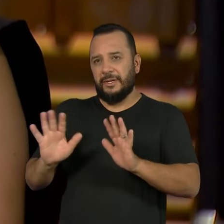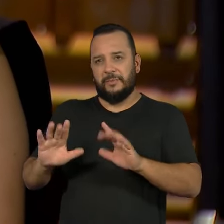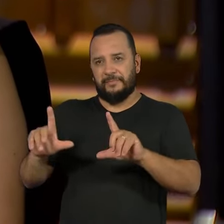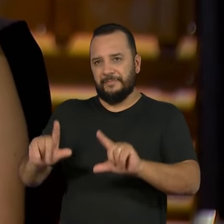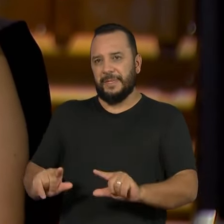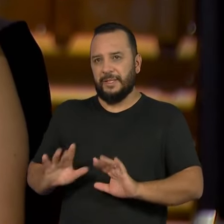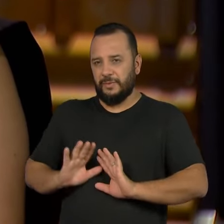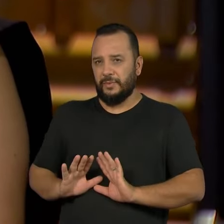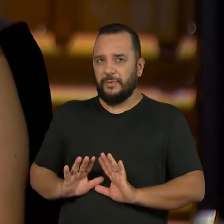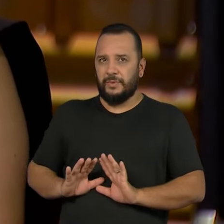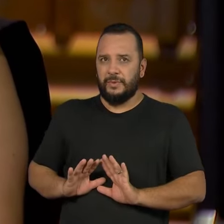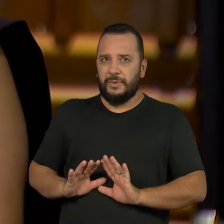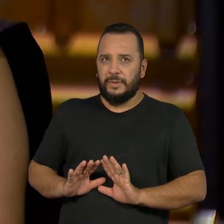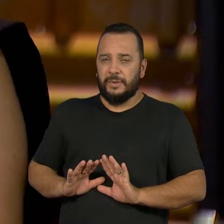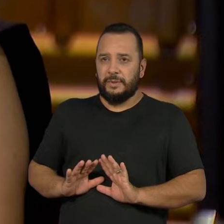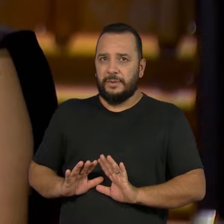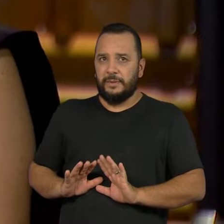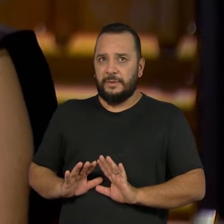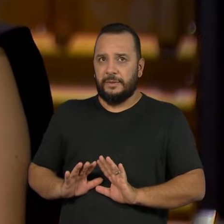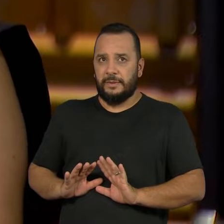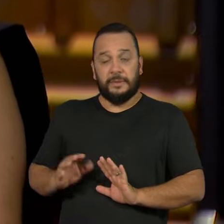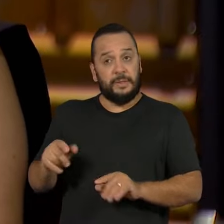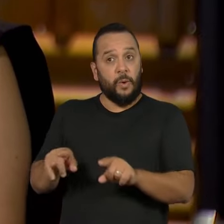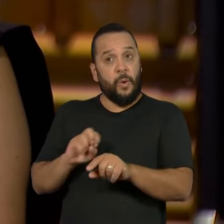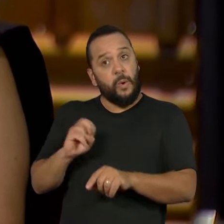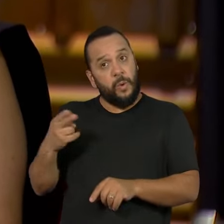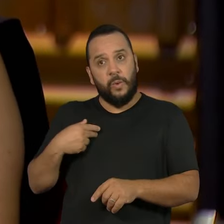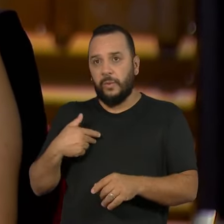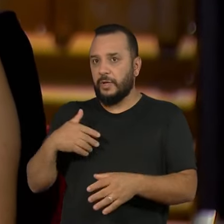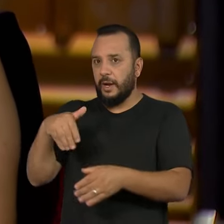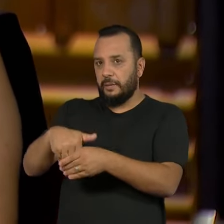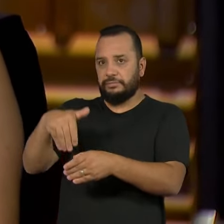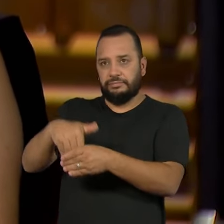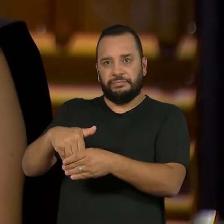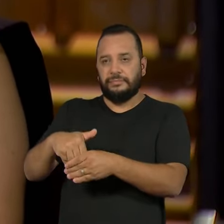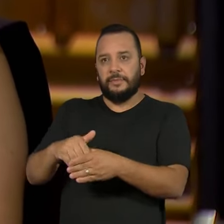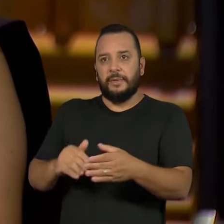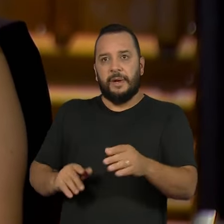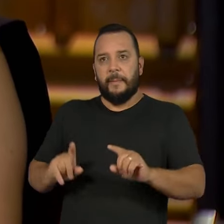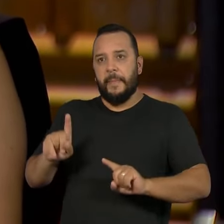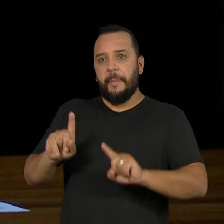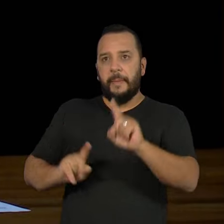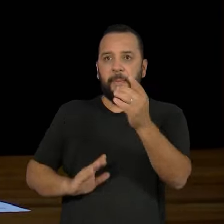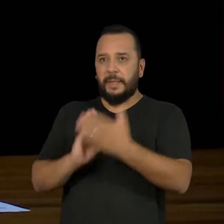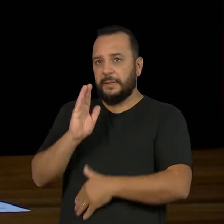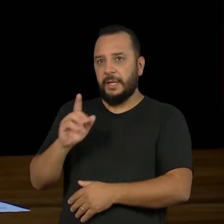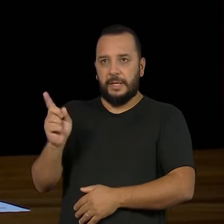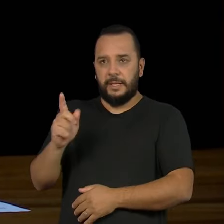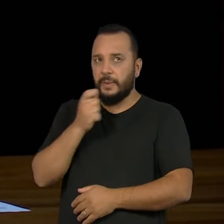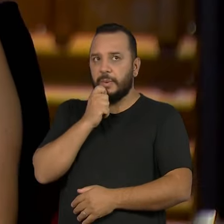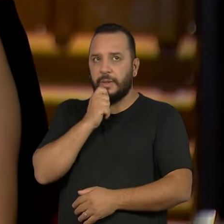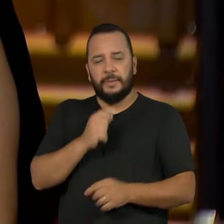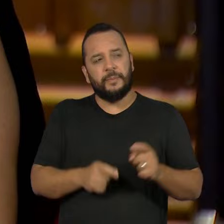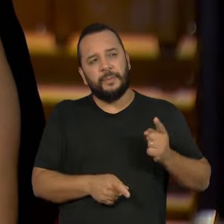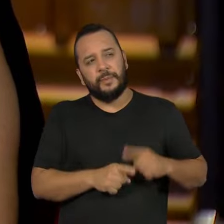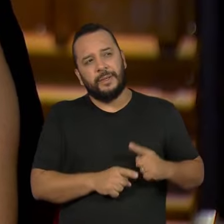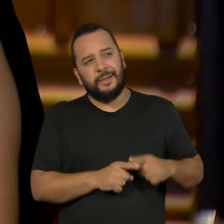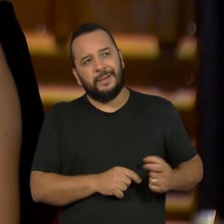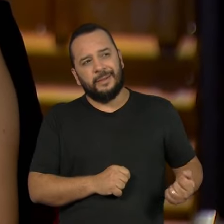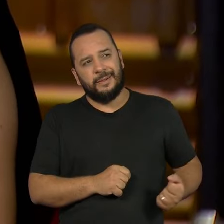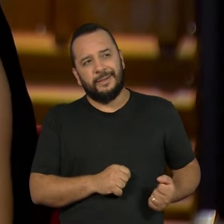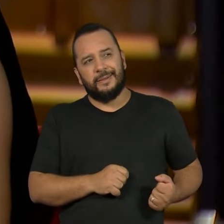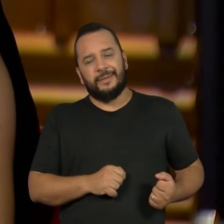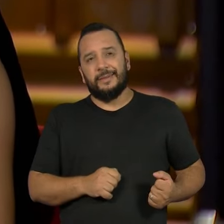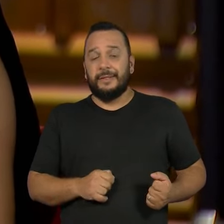na política estão são menos eleitos para política Olha só então isso isso é inegável por que será eu